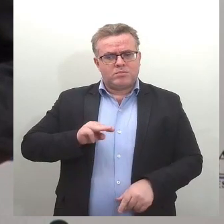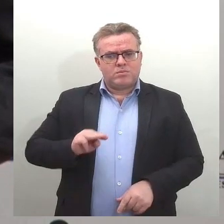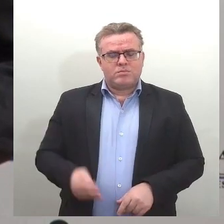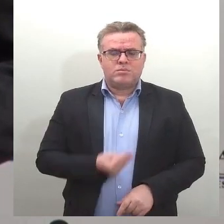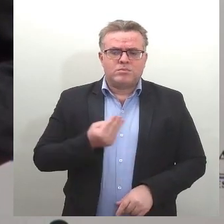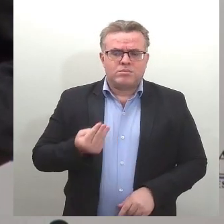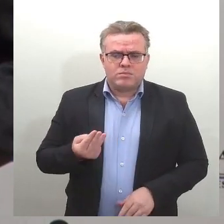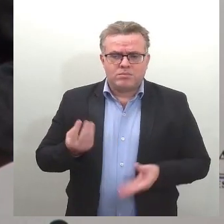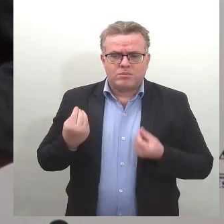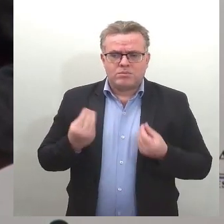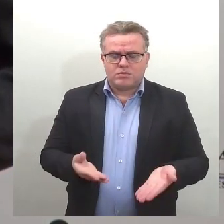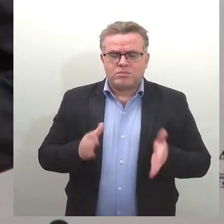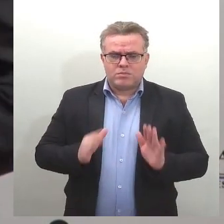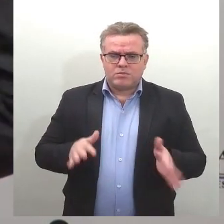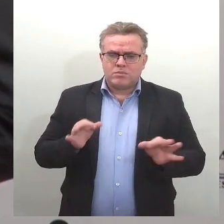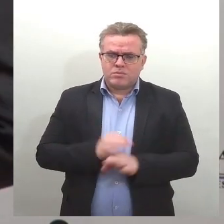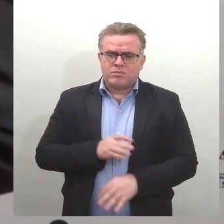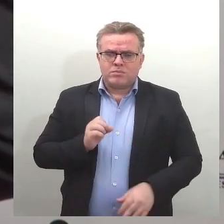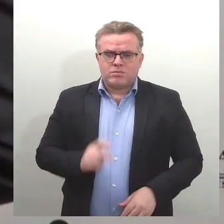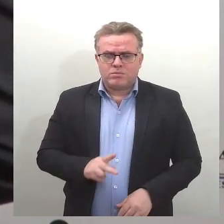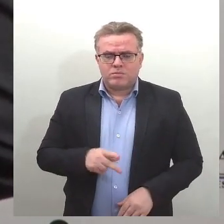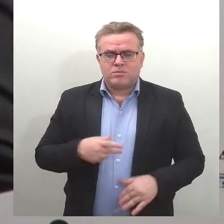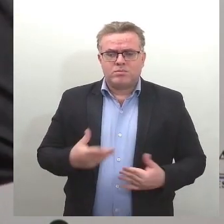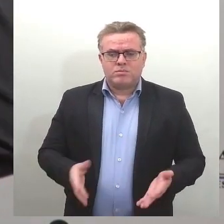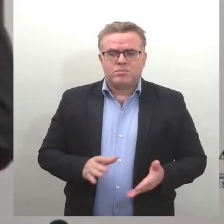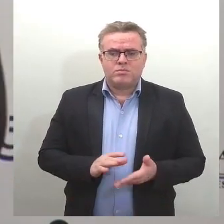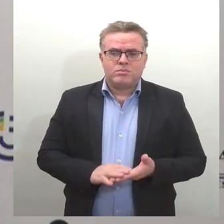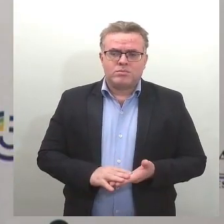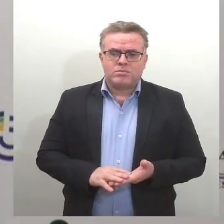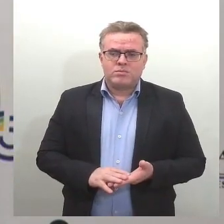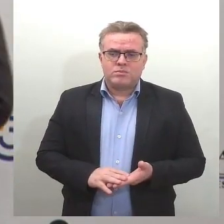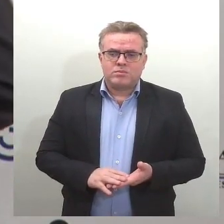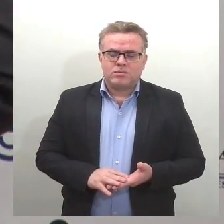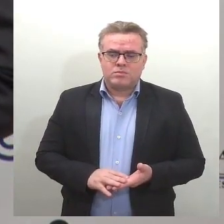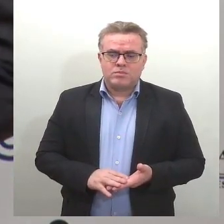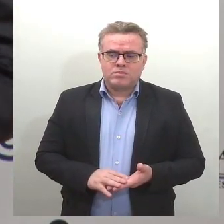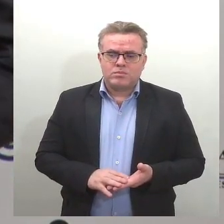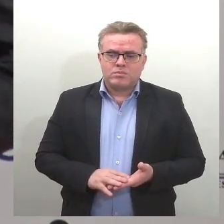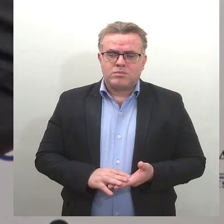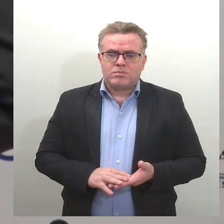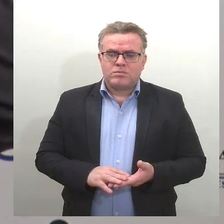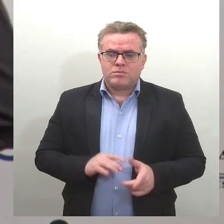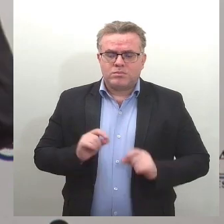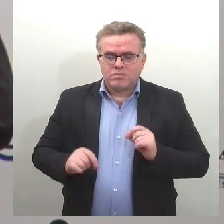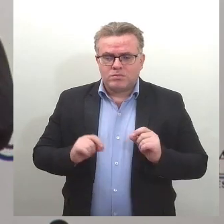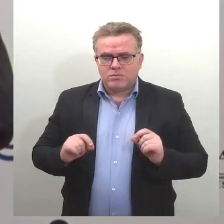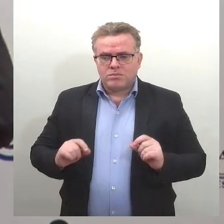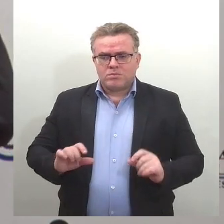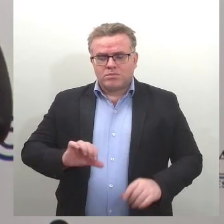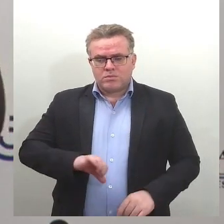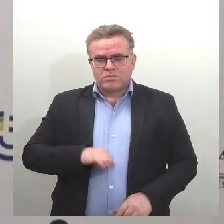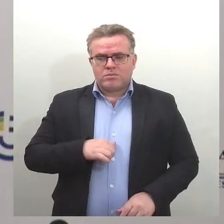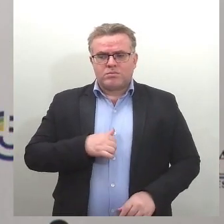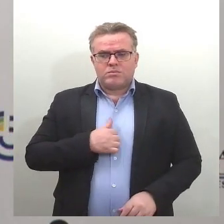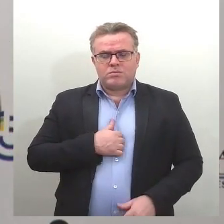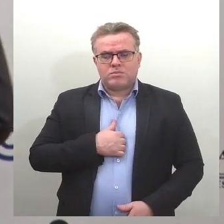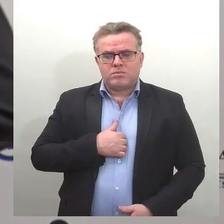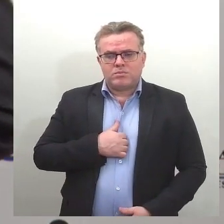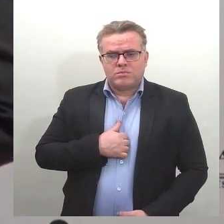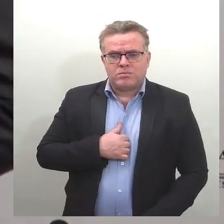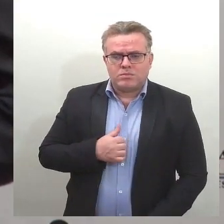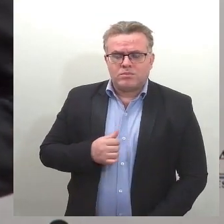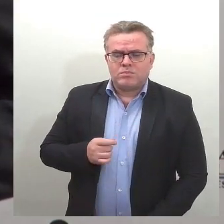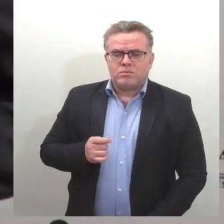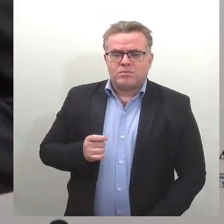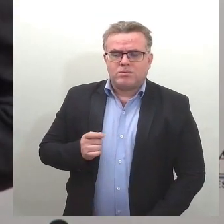a questão que a gente fala é justamente a autoestima, né, dessas pessoas, né? Prótese devolve o sorriso das pessoas, podemos dizer assim, né?